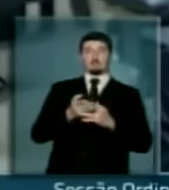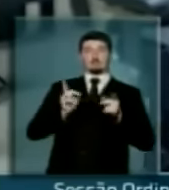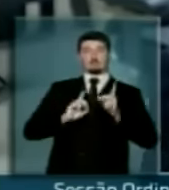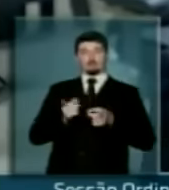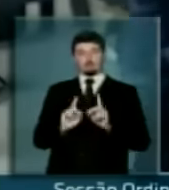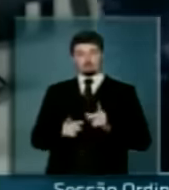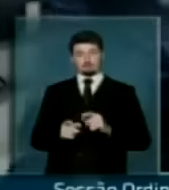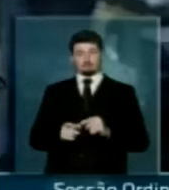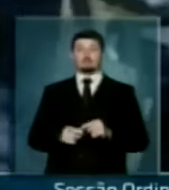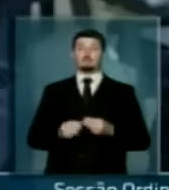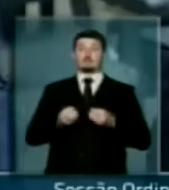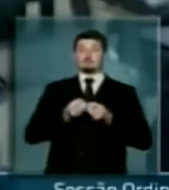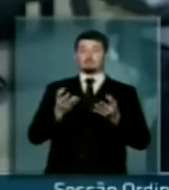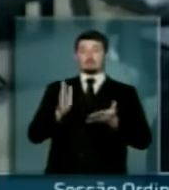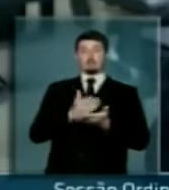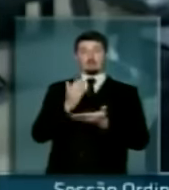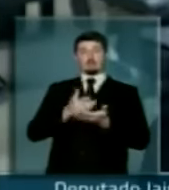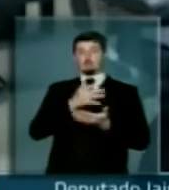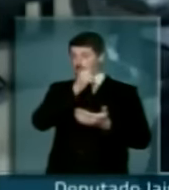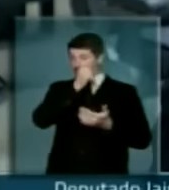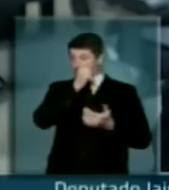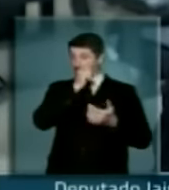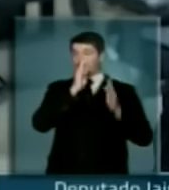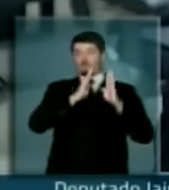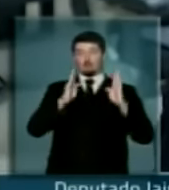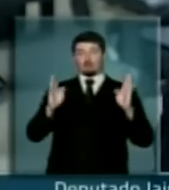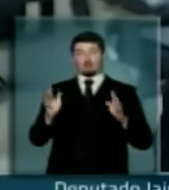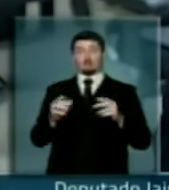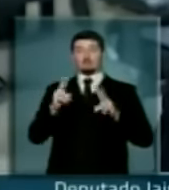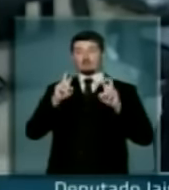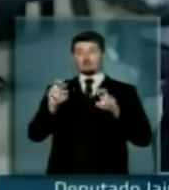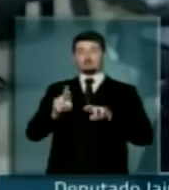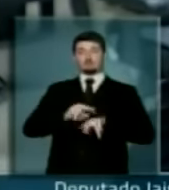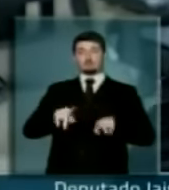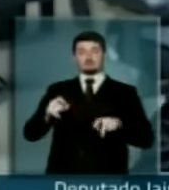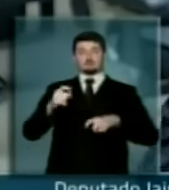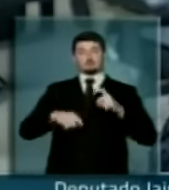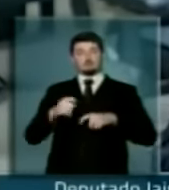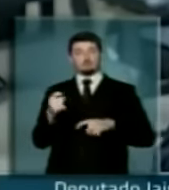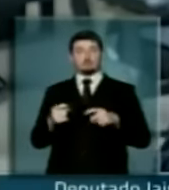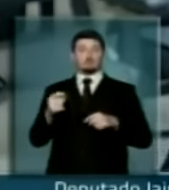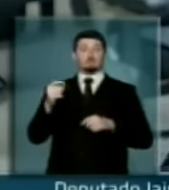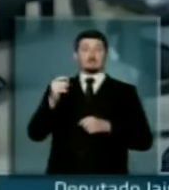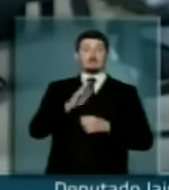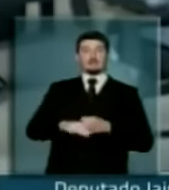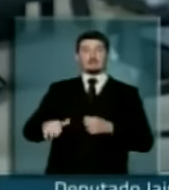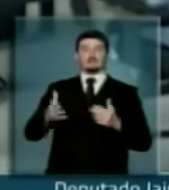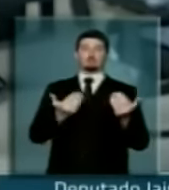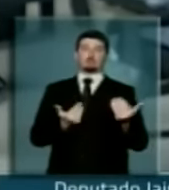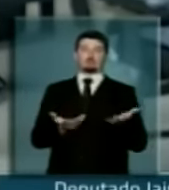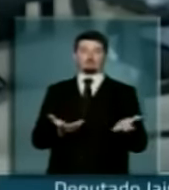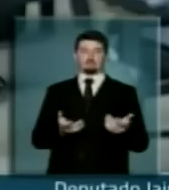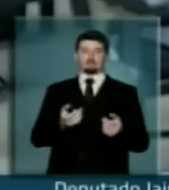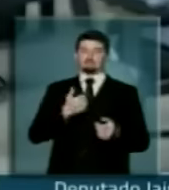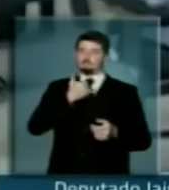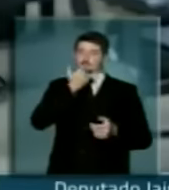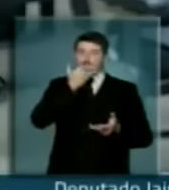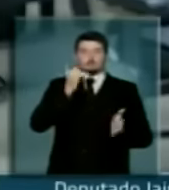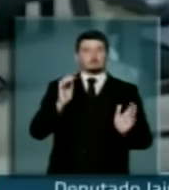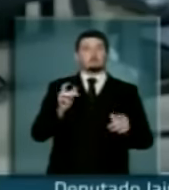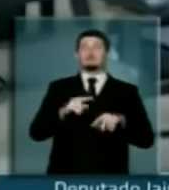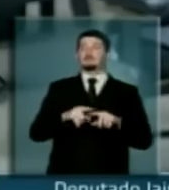Dois, distribuição de livros para bibliotecas escolares com a temática diversidade sexual para o público infanto-juvenil. Sem comentário, pastor,